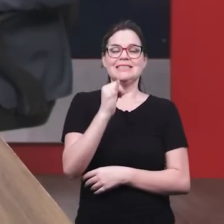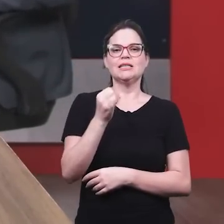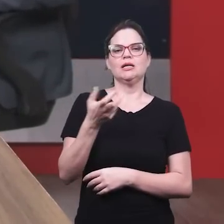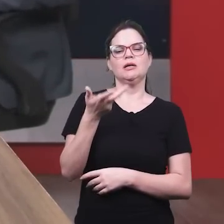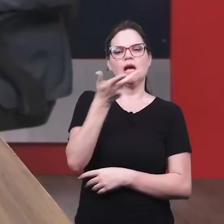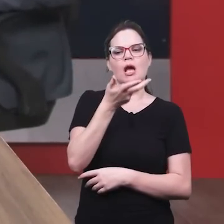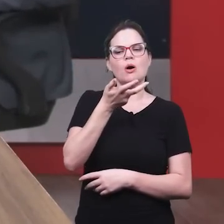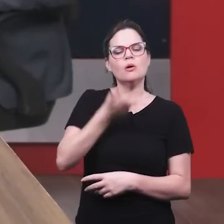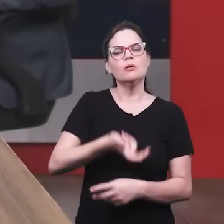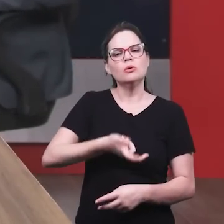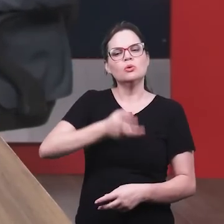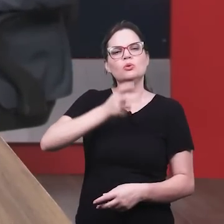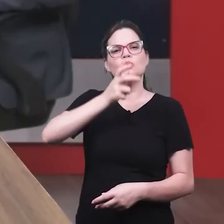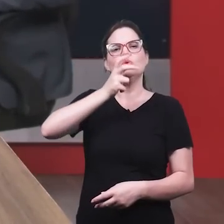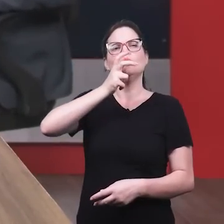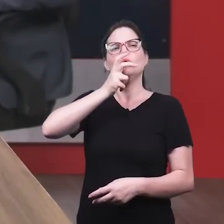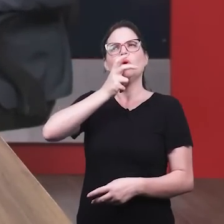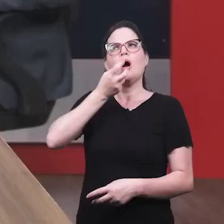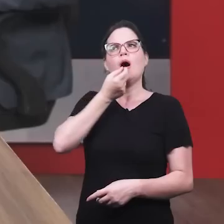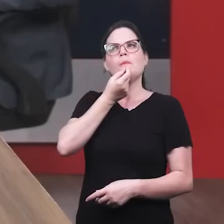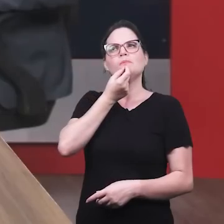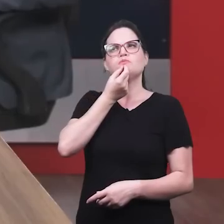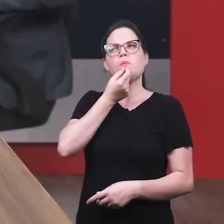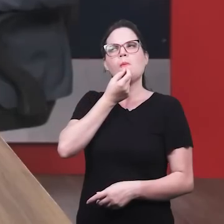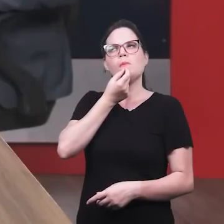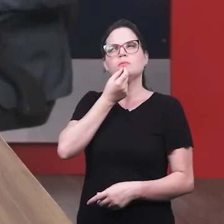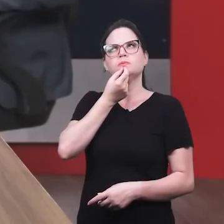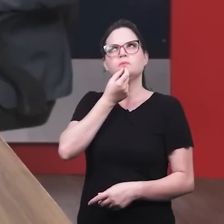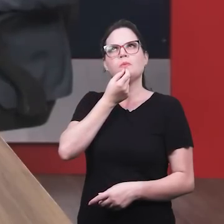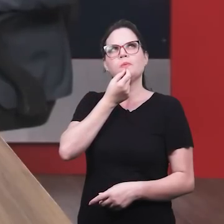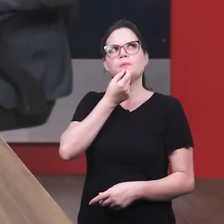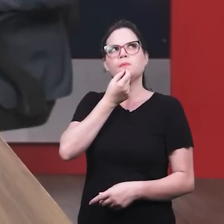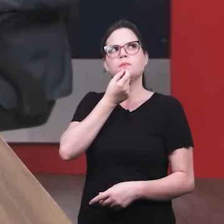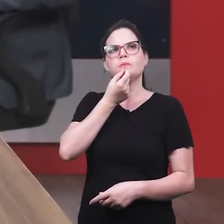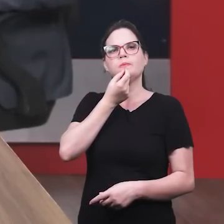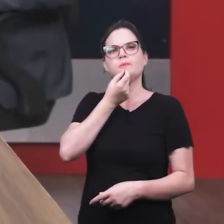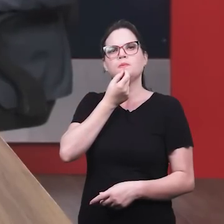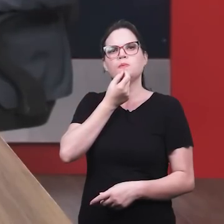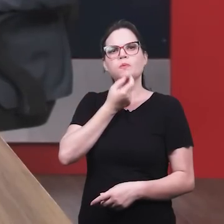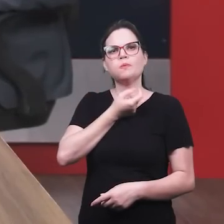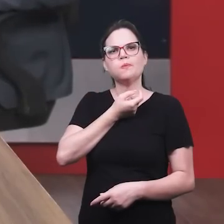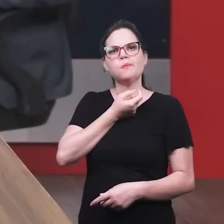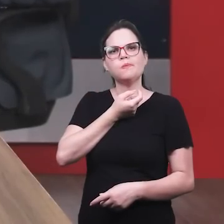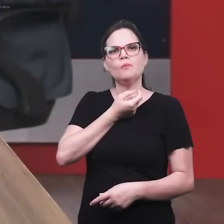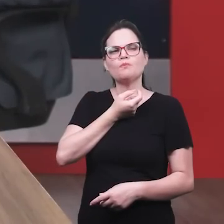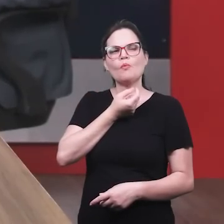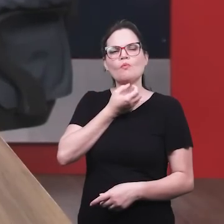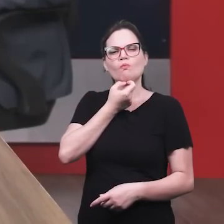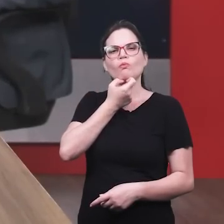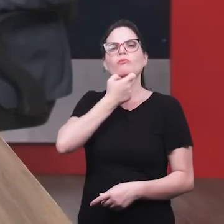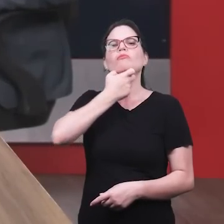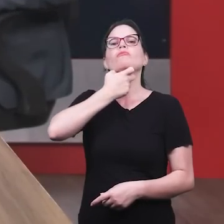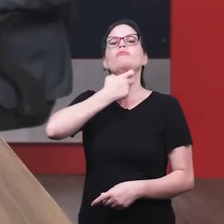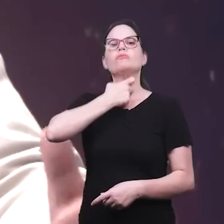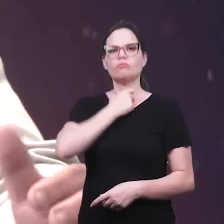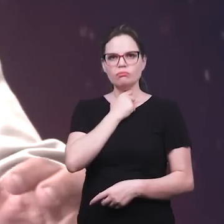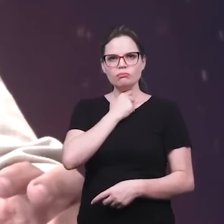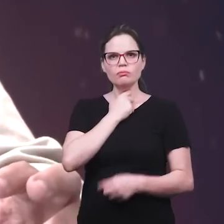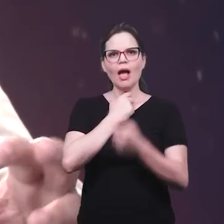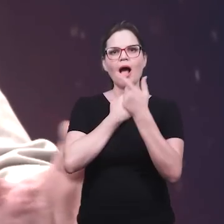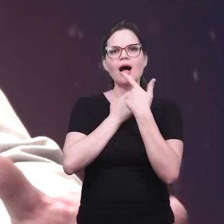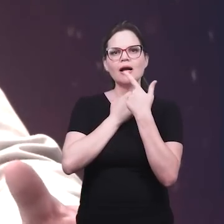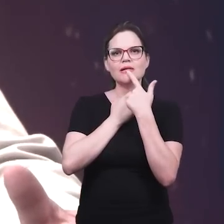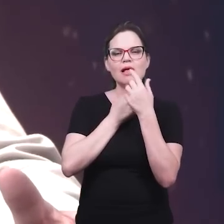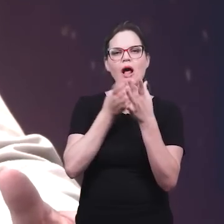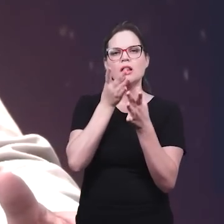boca, maior qualidade é o vinho. E aí nós vamos também trazer para um aspecto profético. E muitas vezes o pastor Judeti,